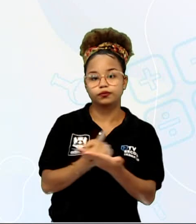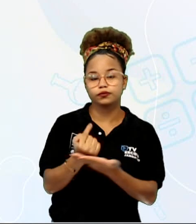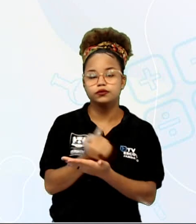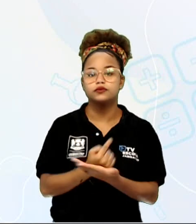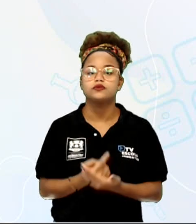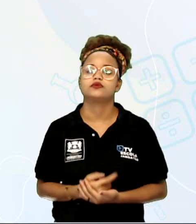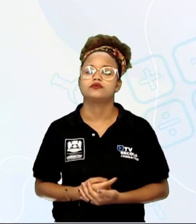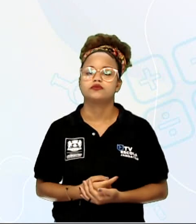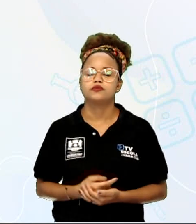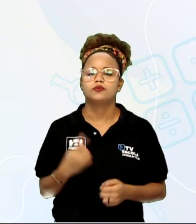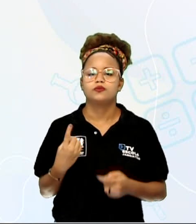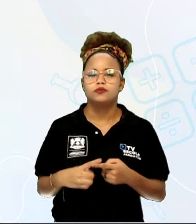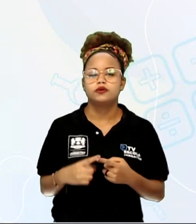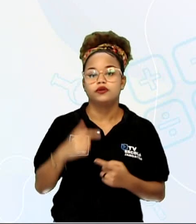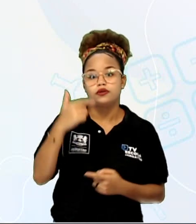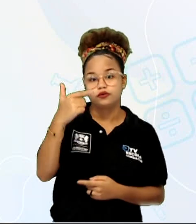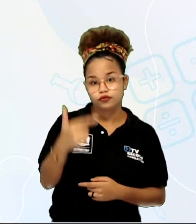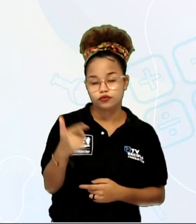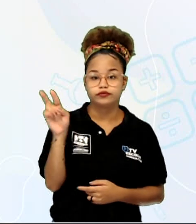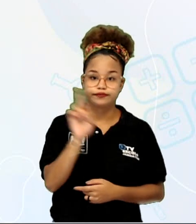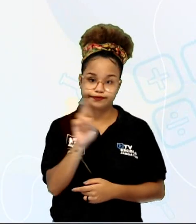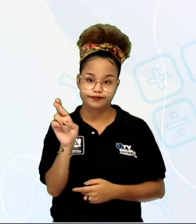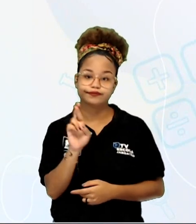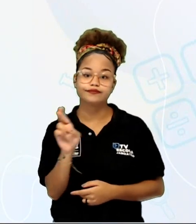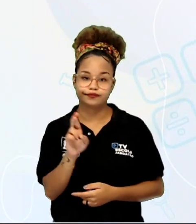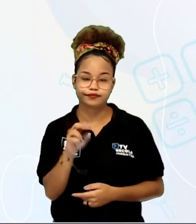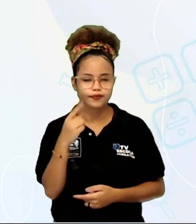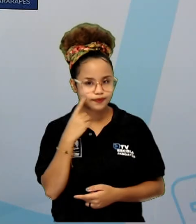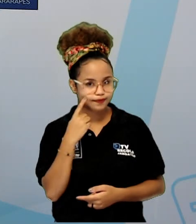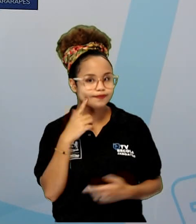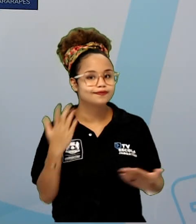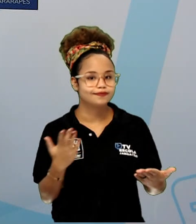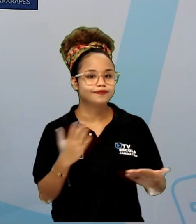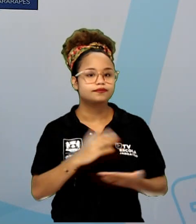quanto? R$ 2. Estão vendo?